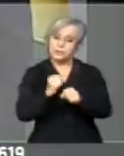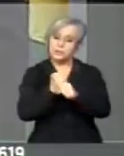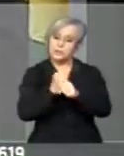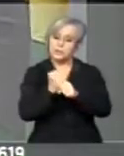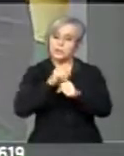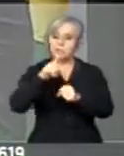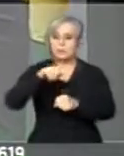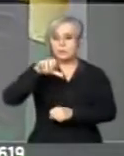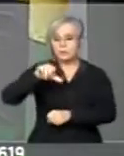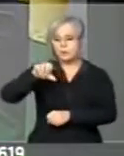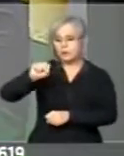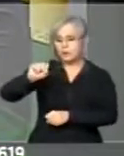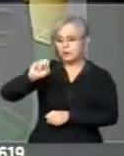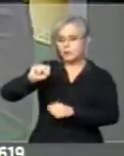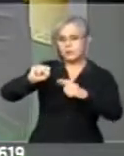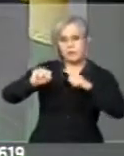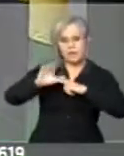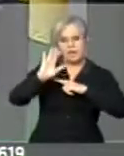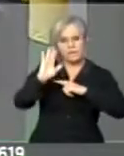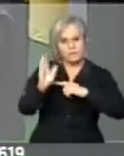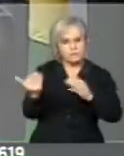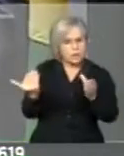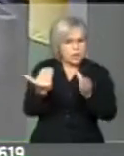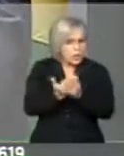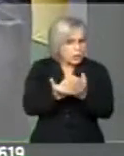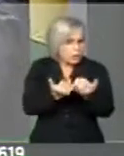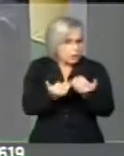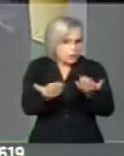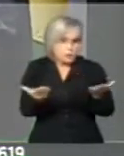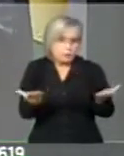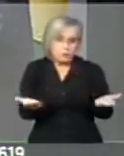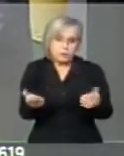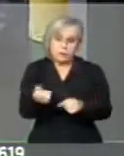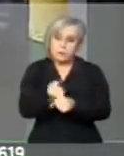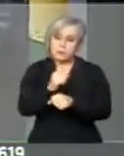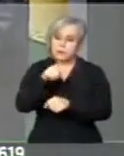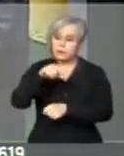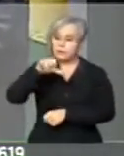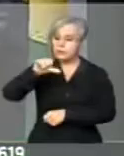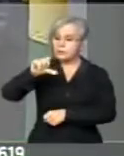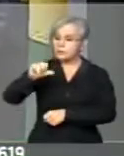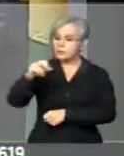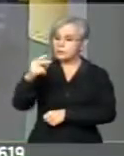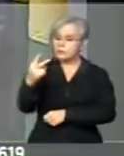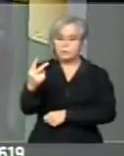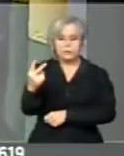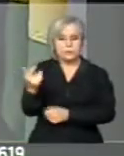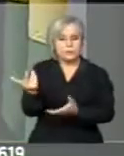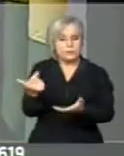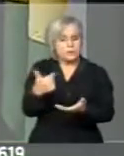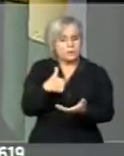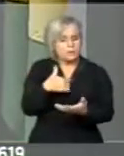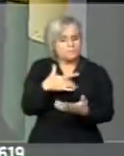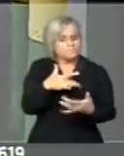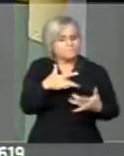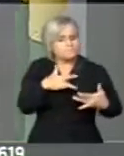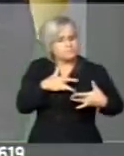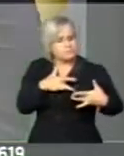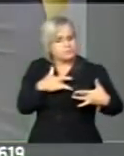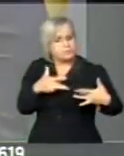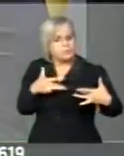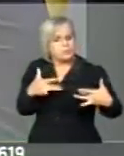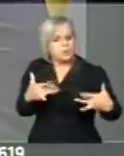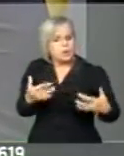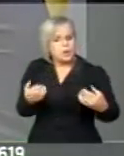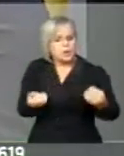1998, houve um processo desse. Então, em 92, então, presidente, dói o meu coração que